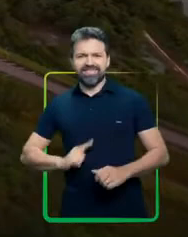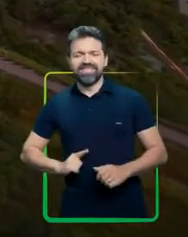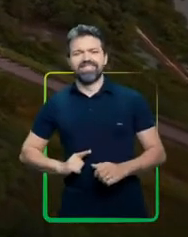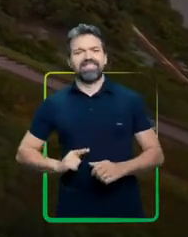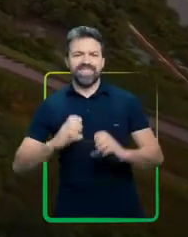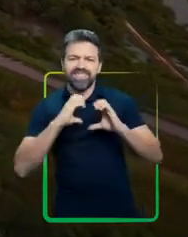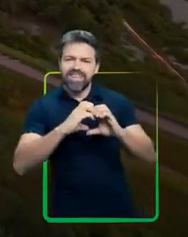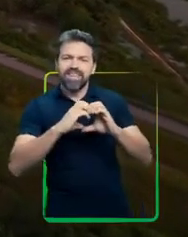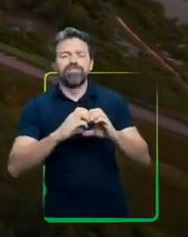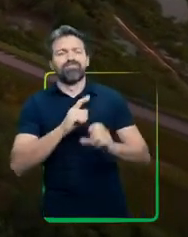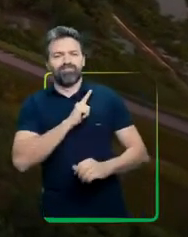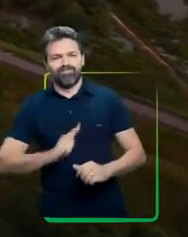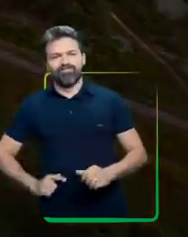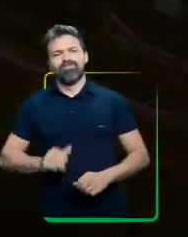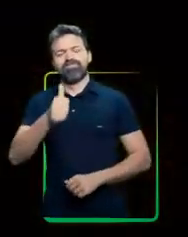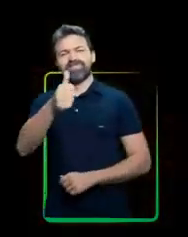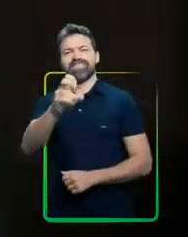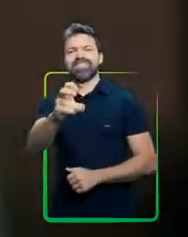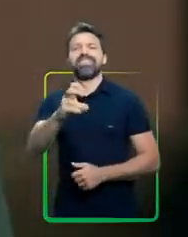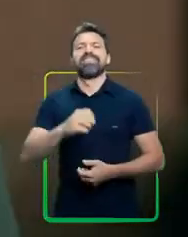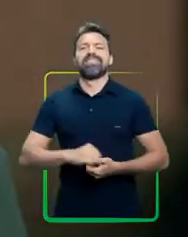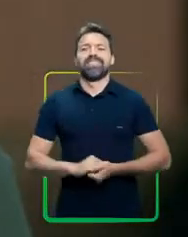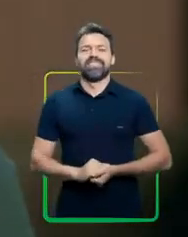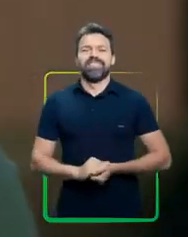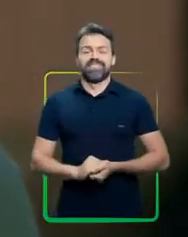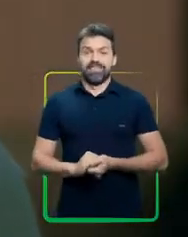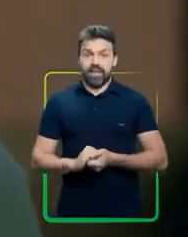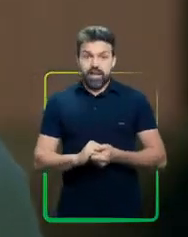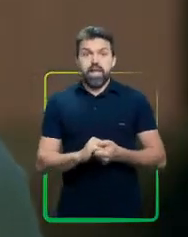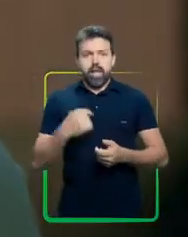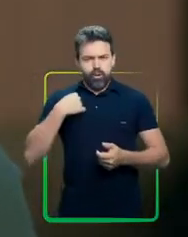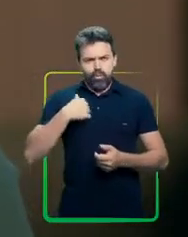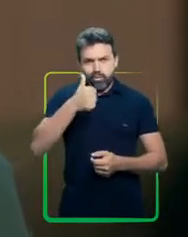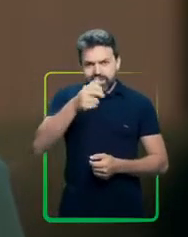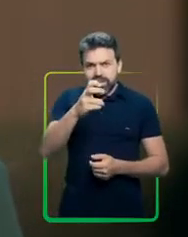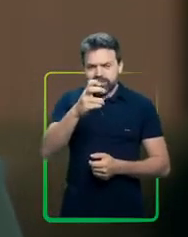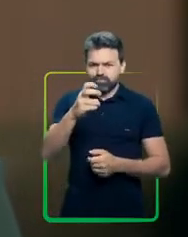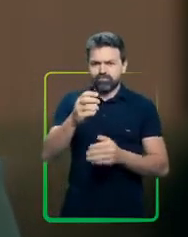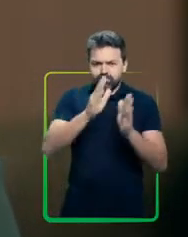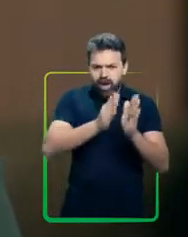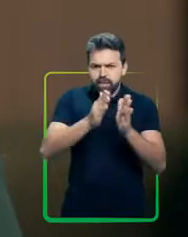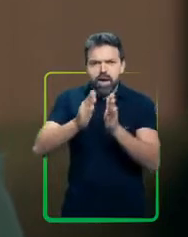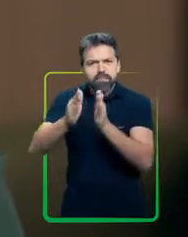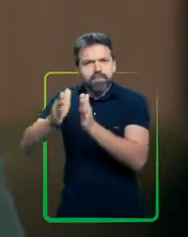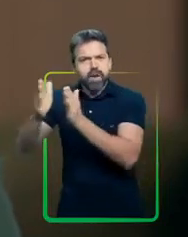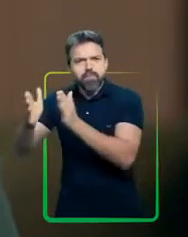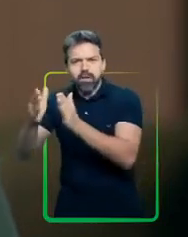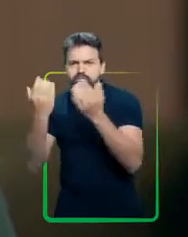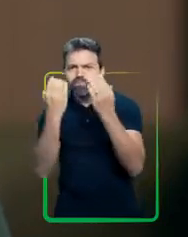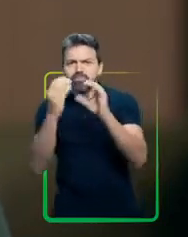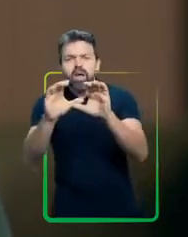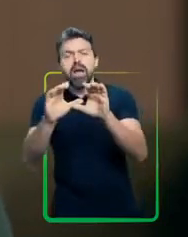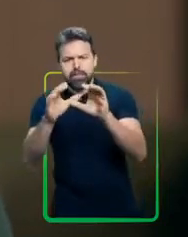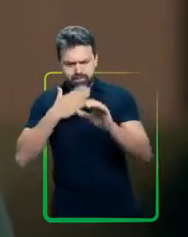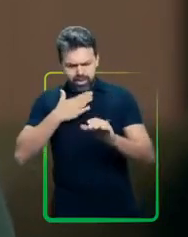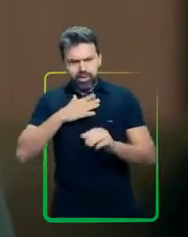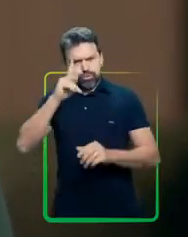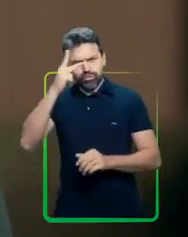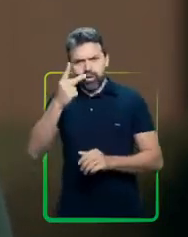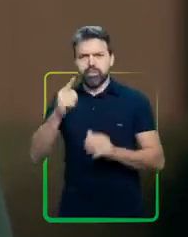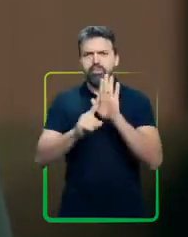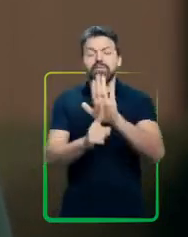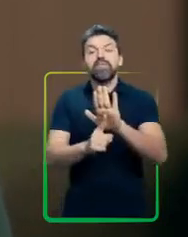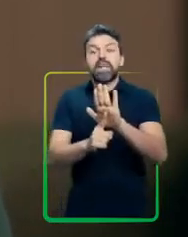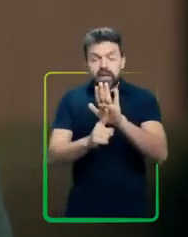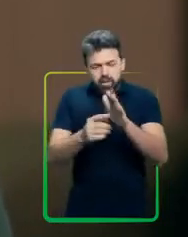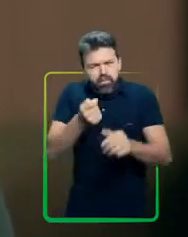Tereza Governadora 15. Nos próximos 15 programas, eu vou contar um pouco da minha história, um